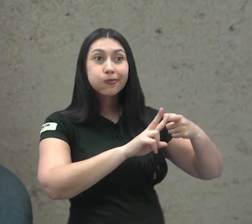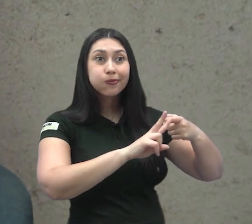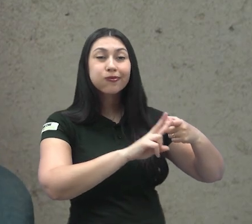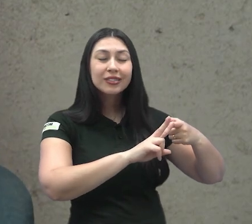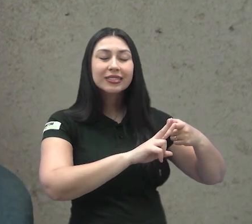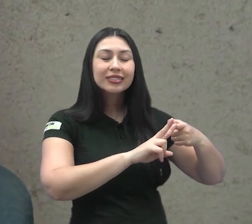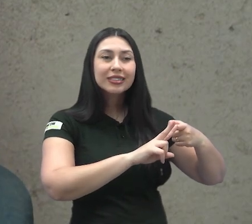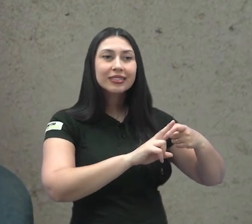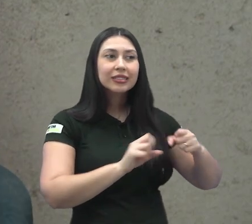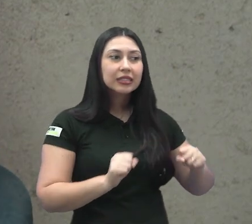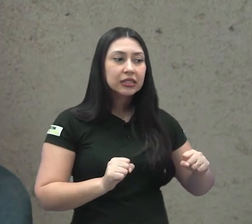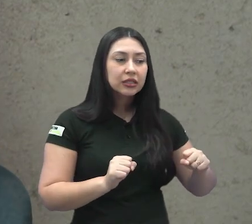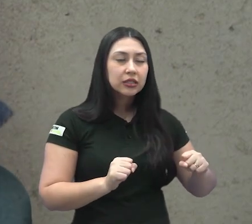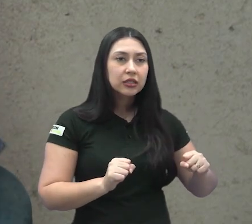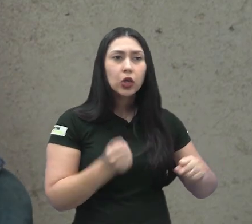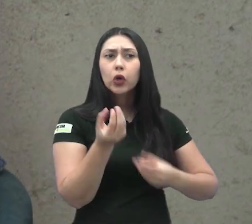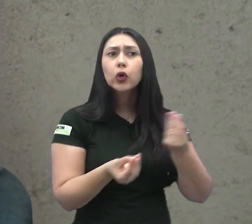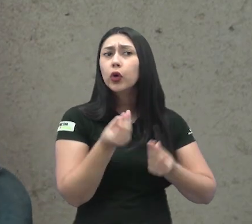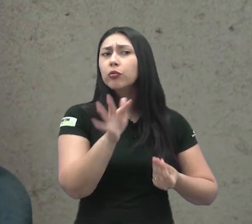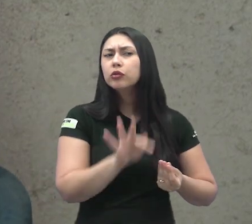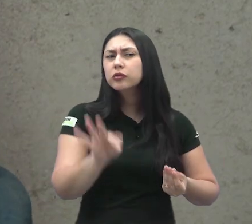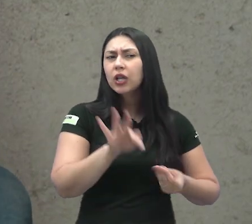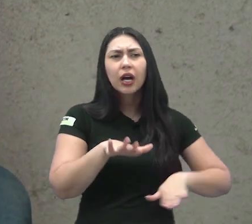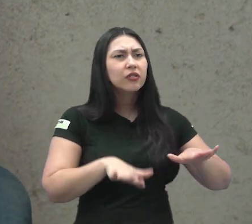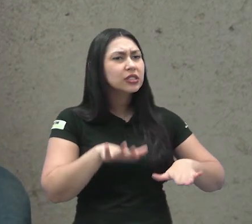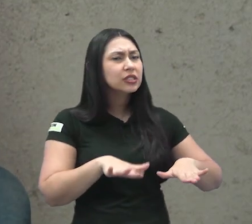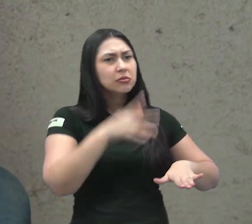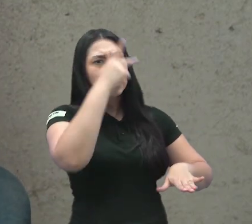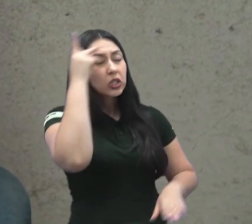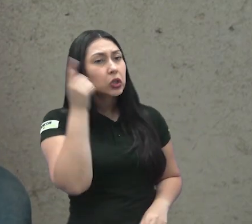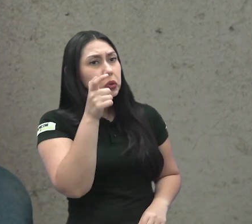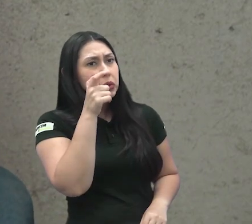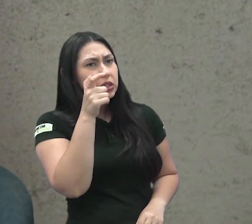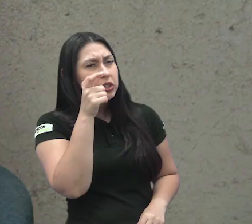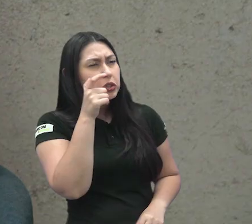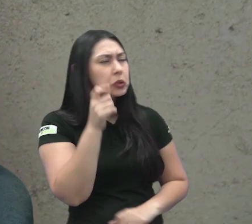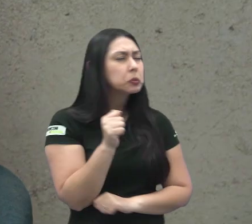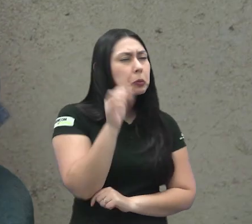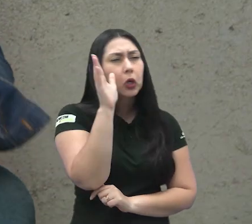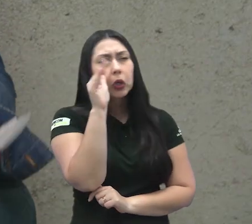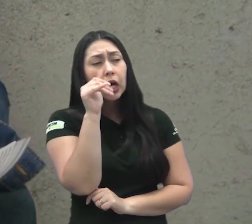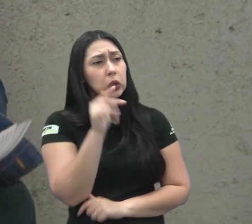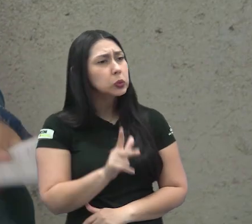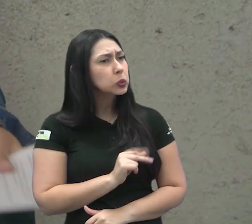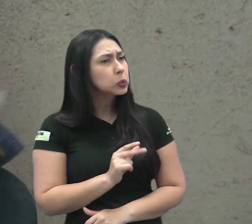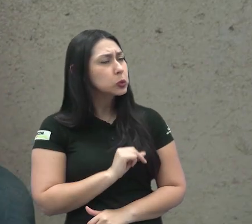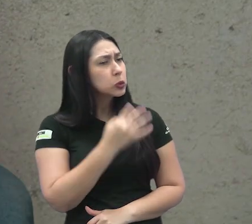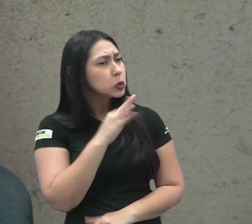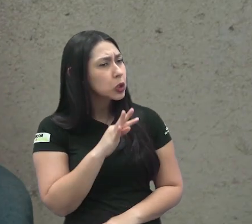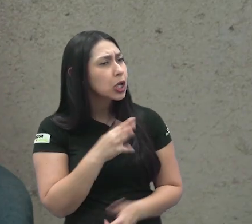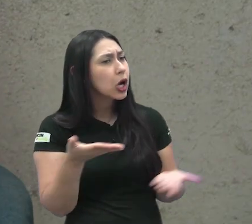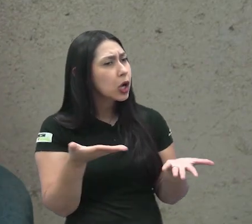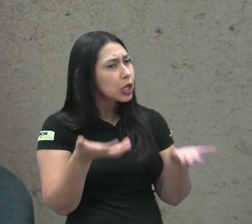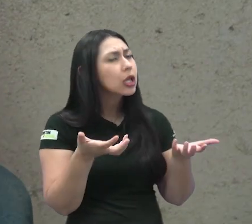zootecnista. Como é o curso, né? Muita gente assistindo agora aqui o programa e vendo, nossa, eu não sabia que tinha, eu quero me formar